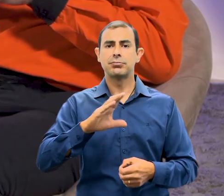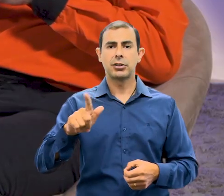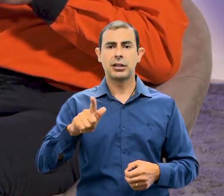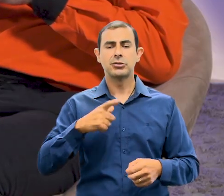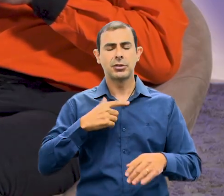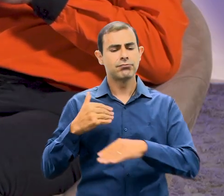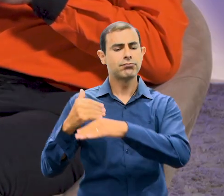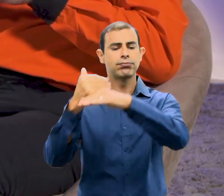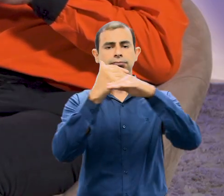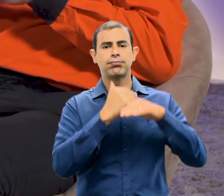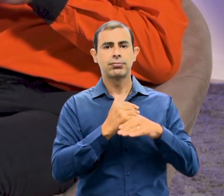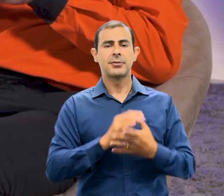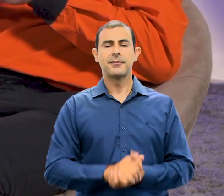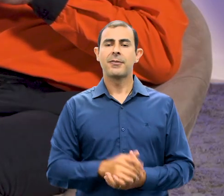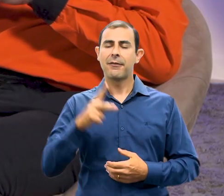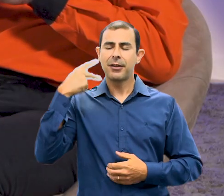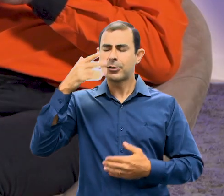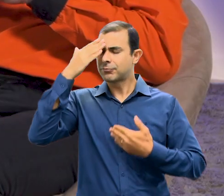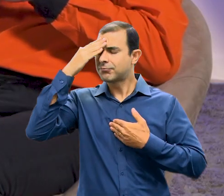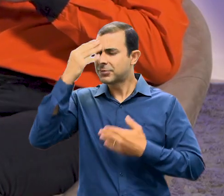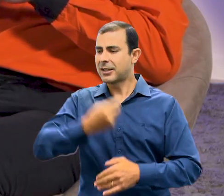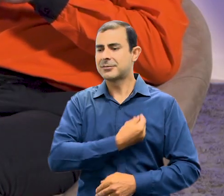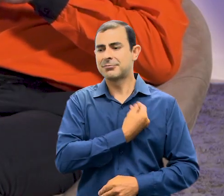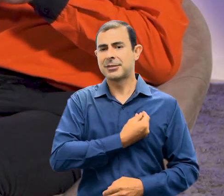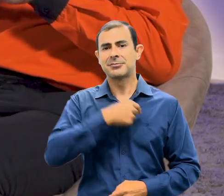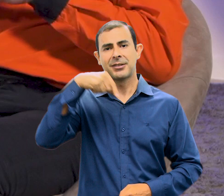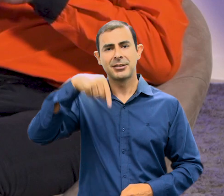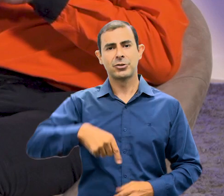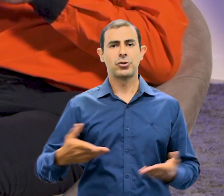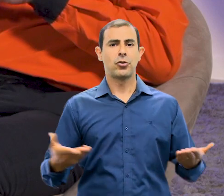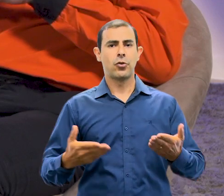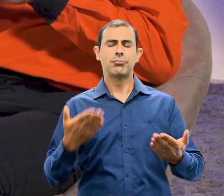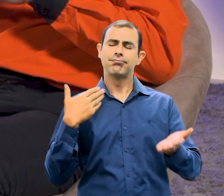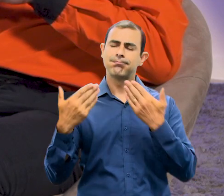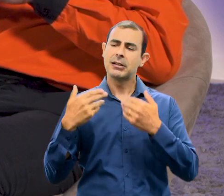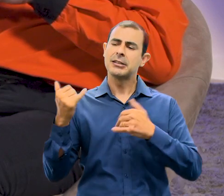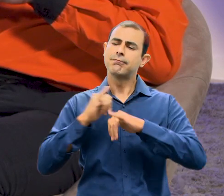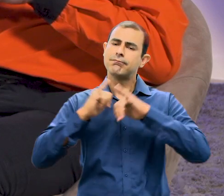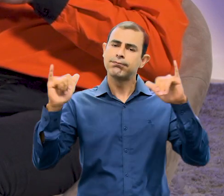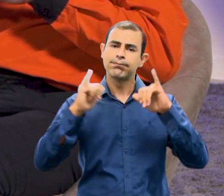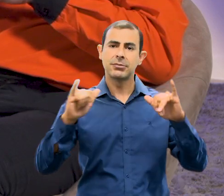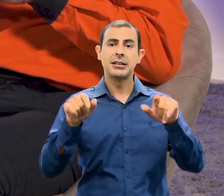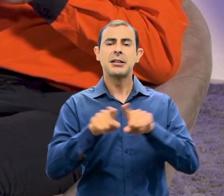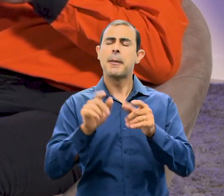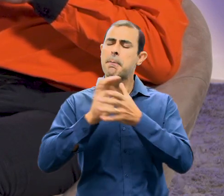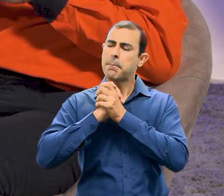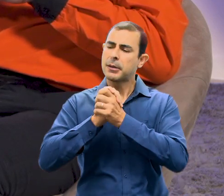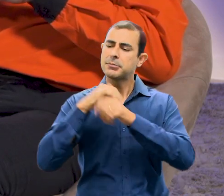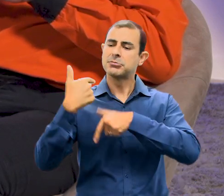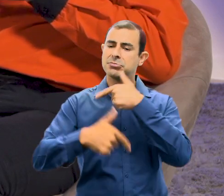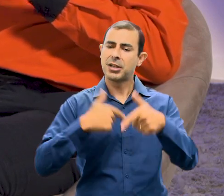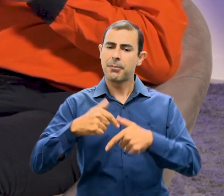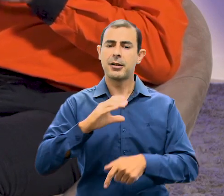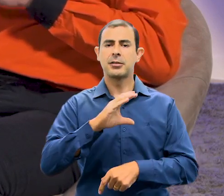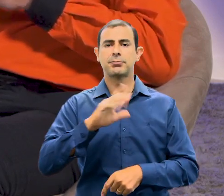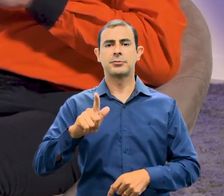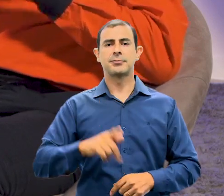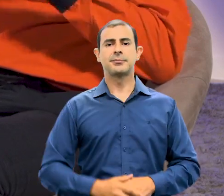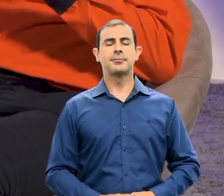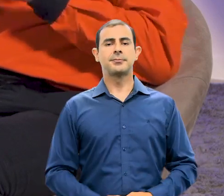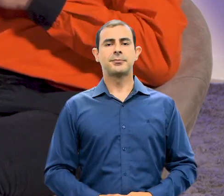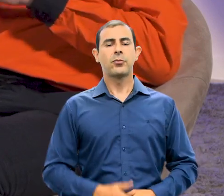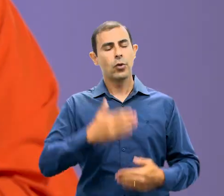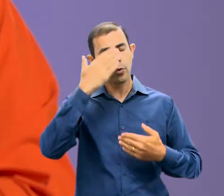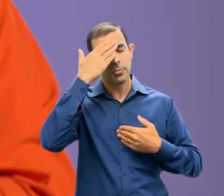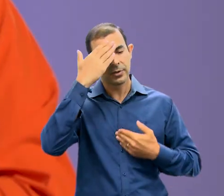muito obrigada pela participação do senhor aqui hoje no programa comigo, pelas informações que o senhor trouxe e parabéns pela atuação por Campo Grande. Muito obrigado,